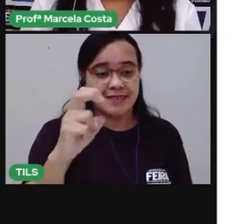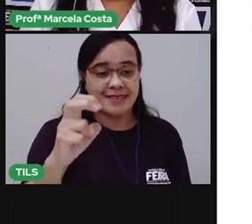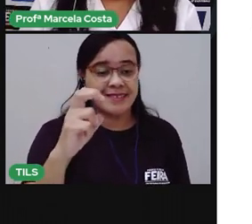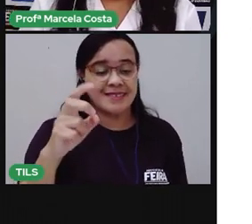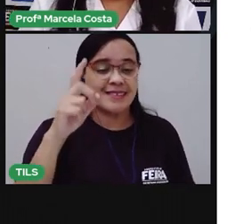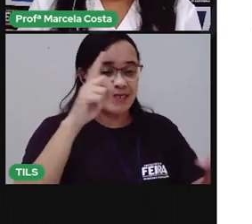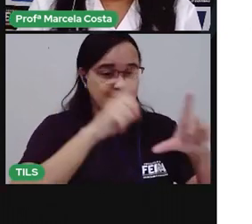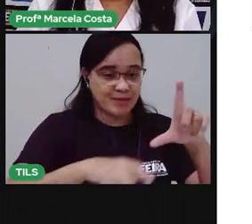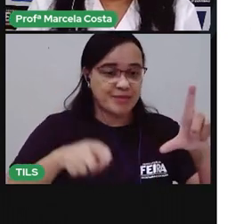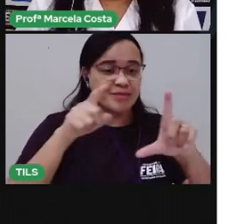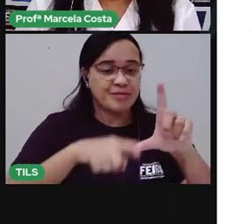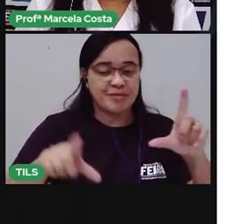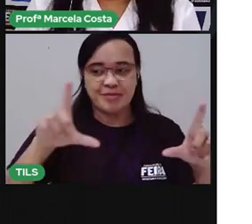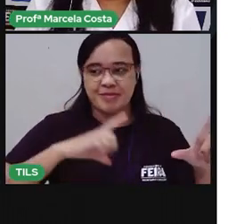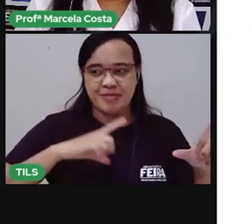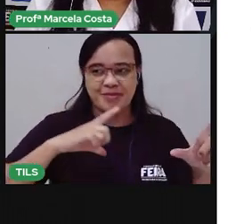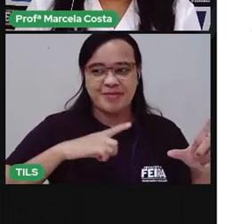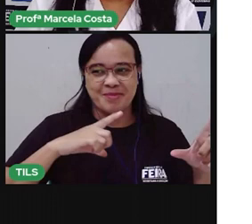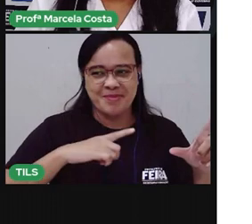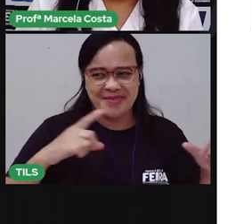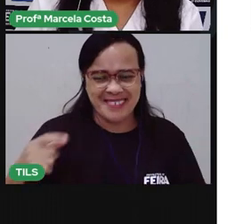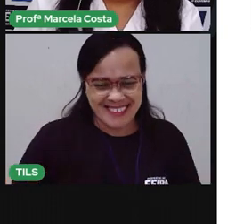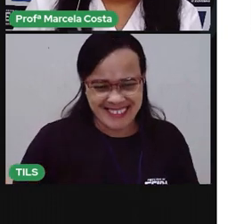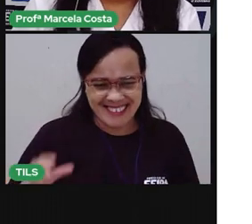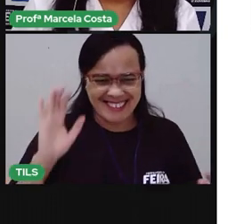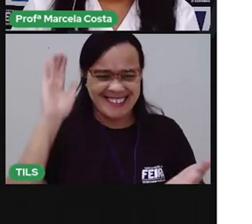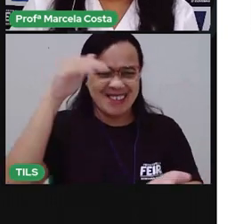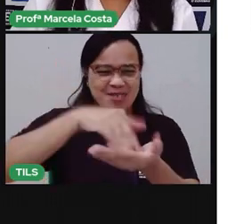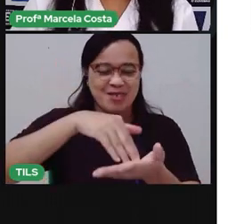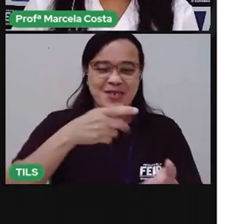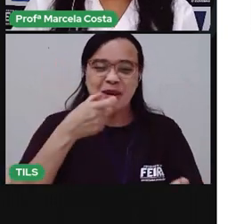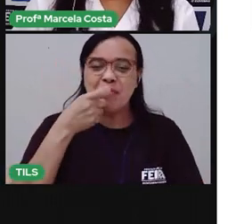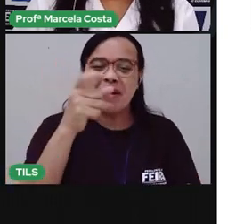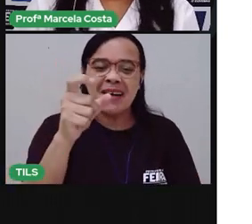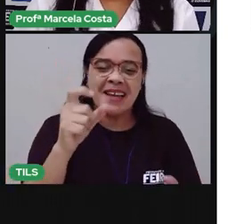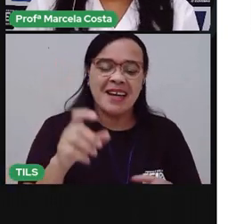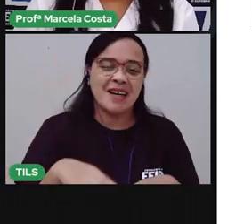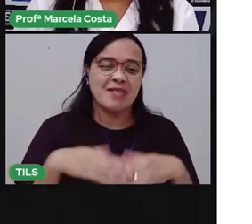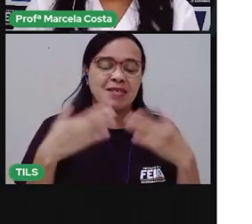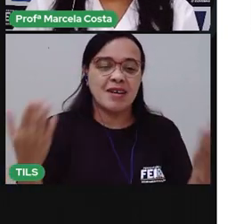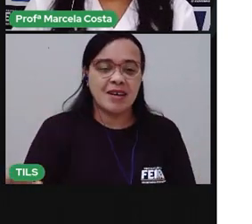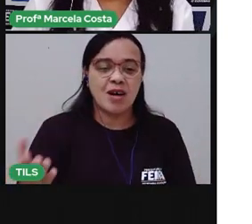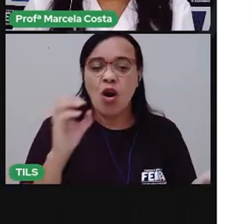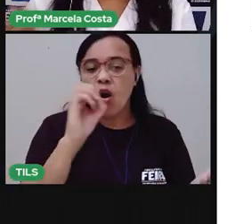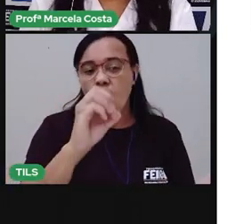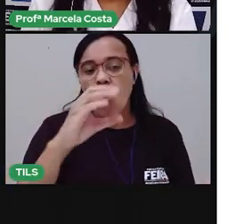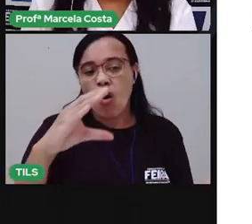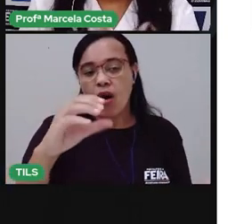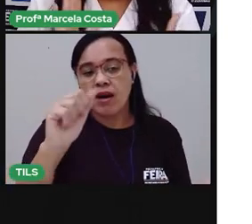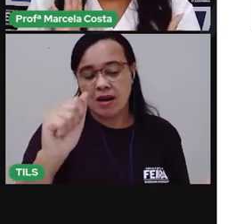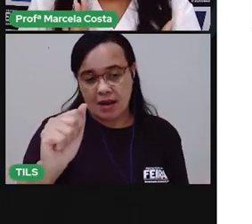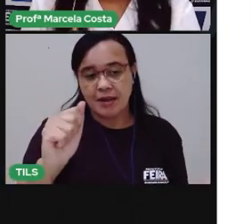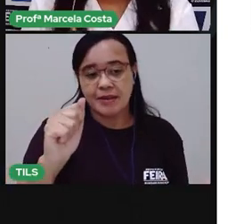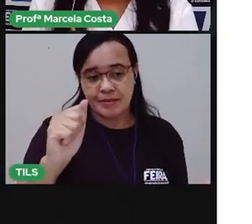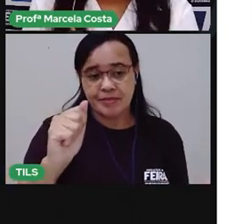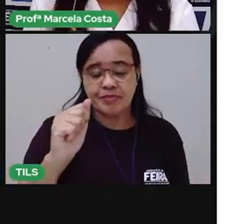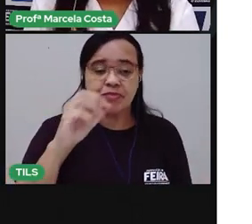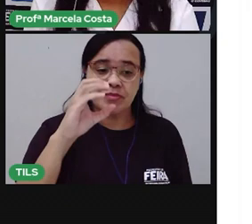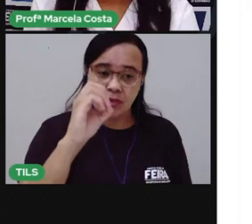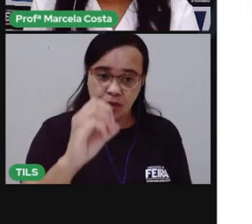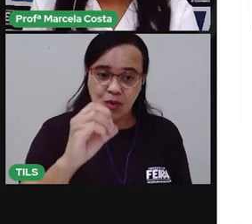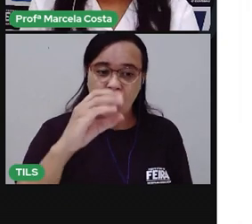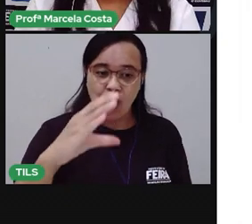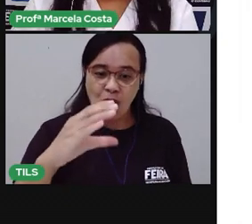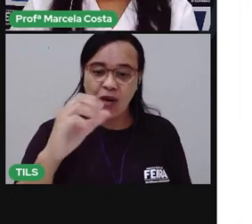a e agora a última palavra dessa tarefa oca oca